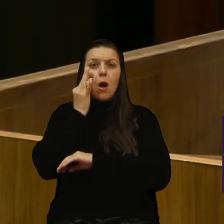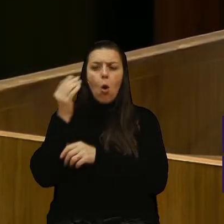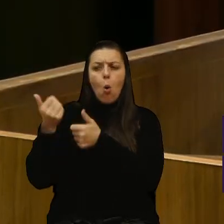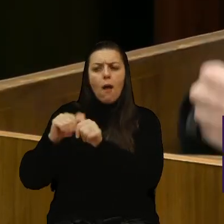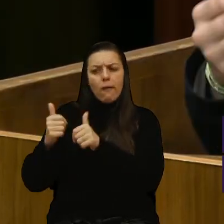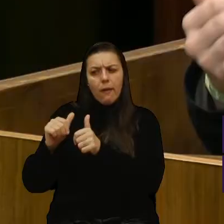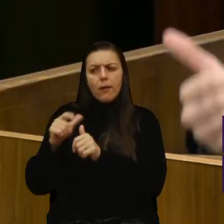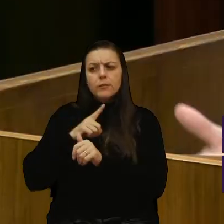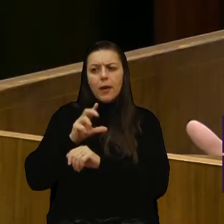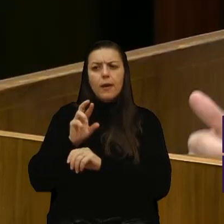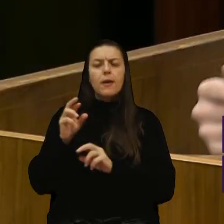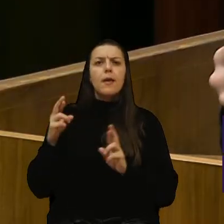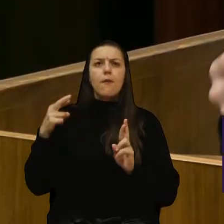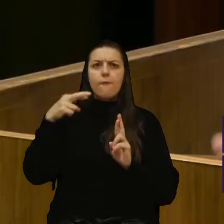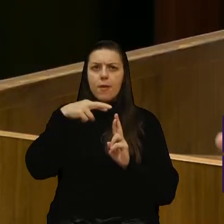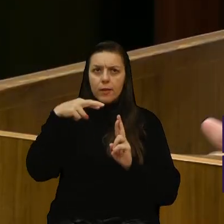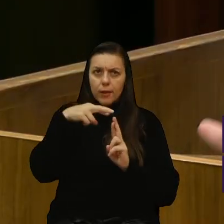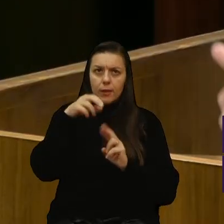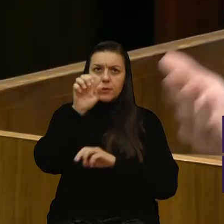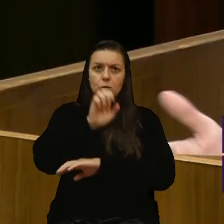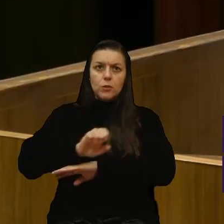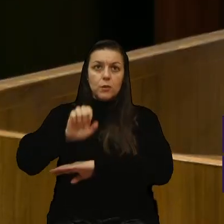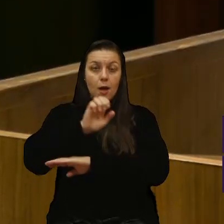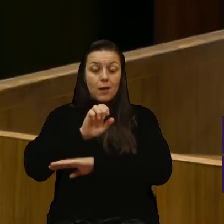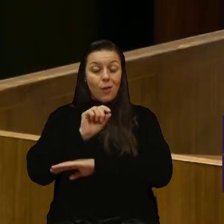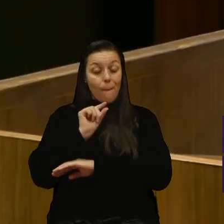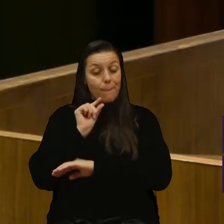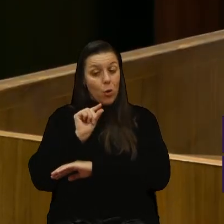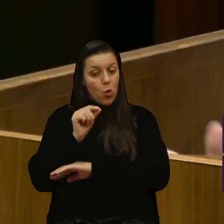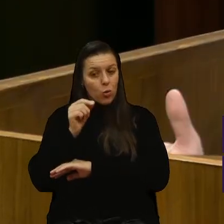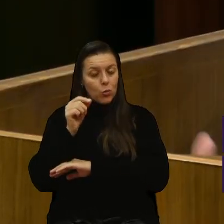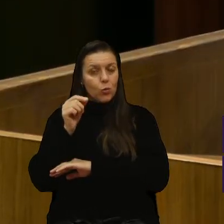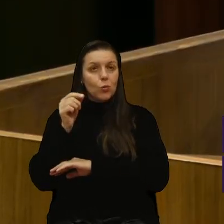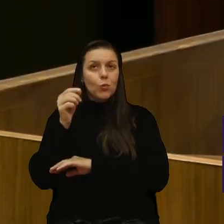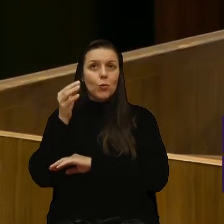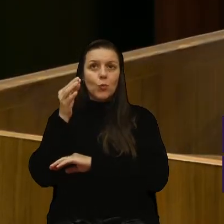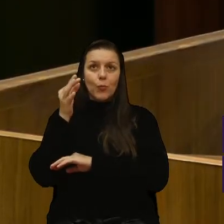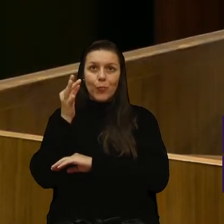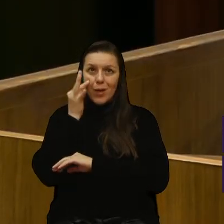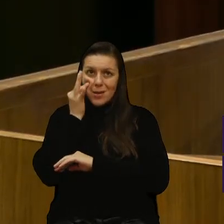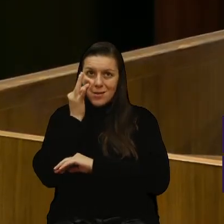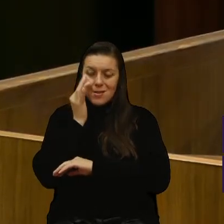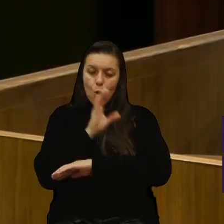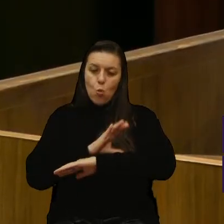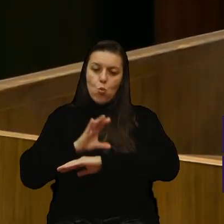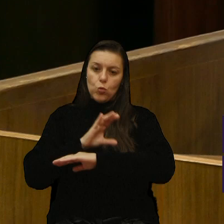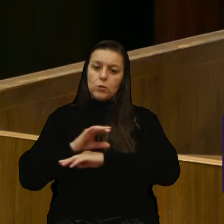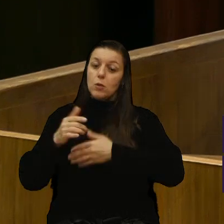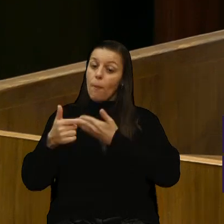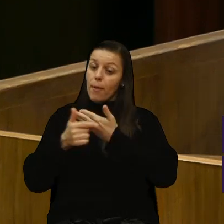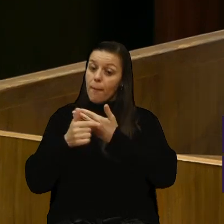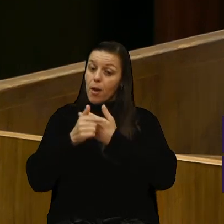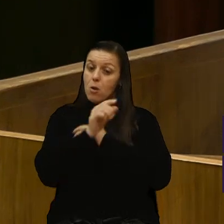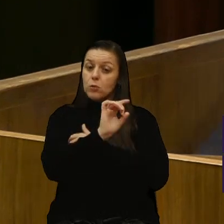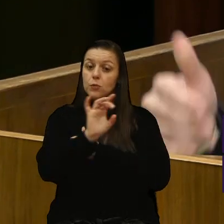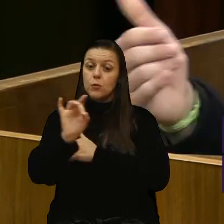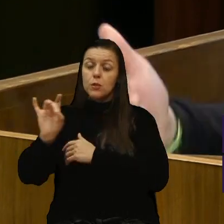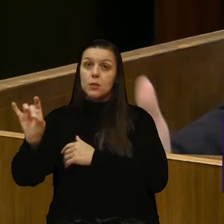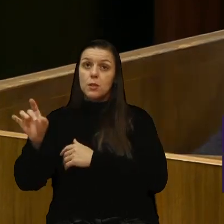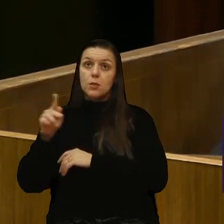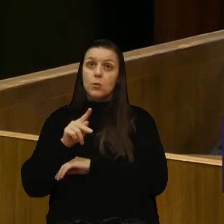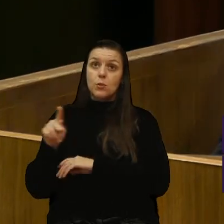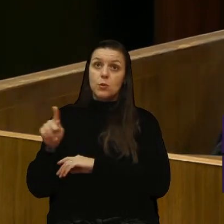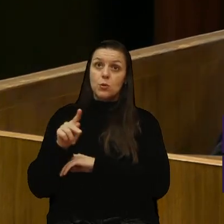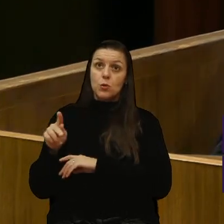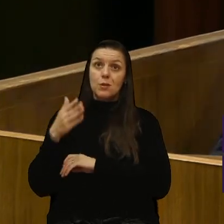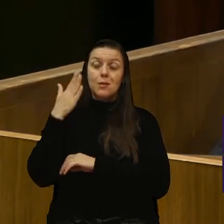referência no Estado, que é um dos poucos presenciais, é muito pelo papel de vocês. Queria fazer esse reconhecimento público. E todo